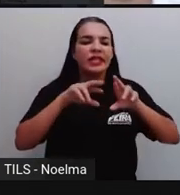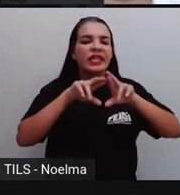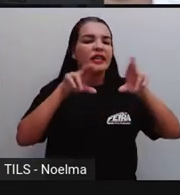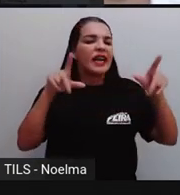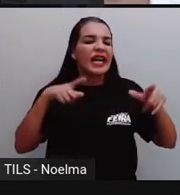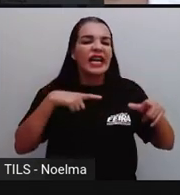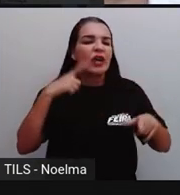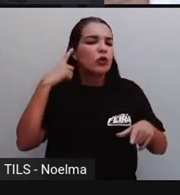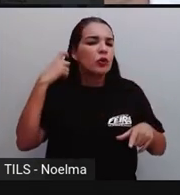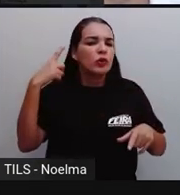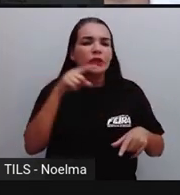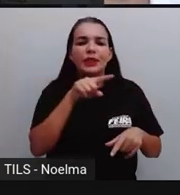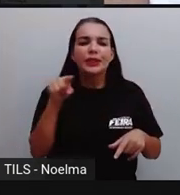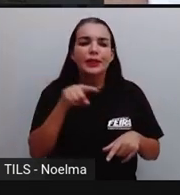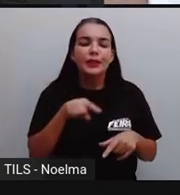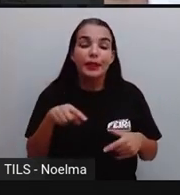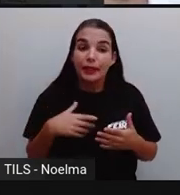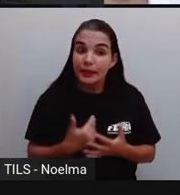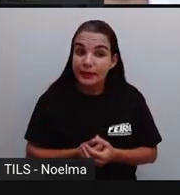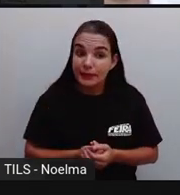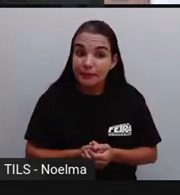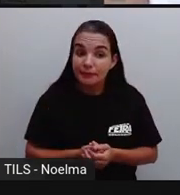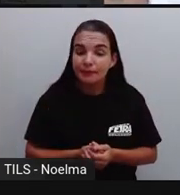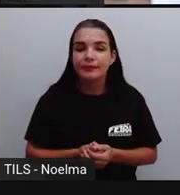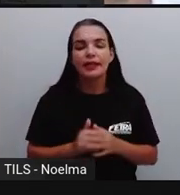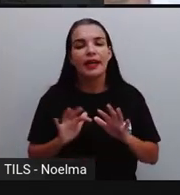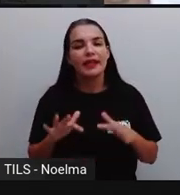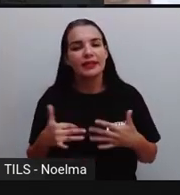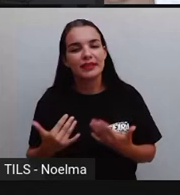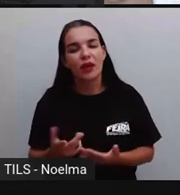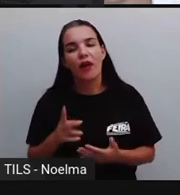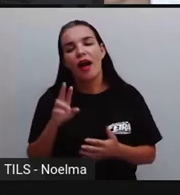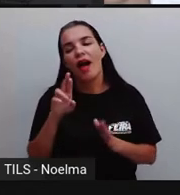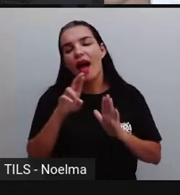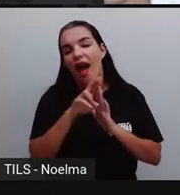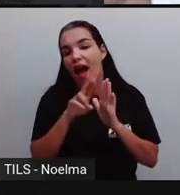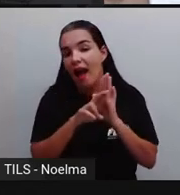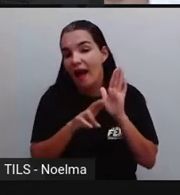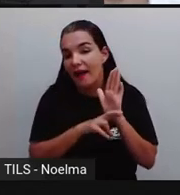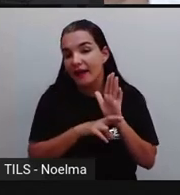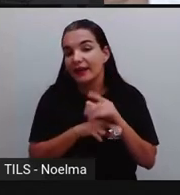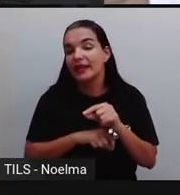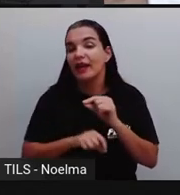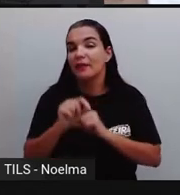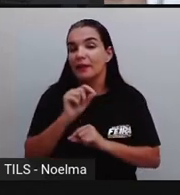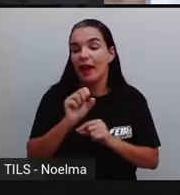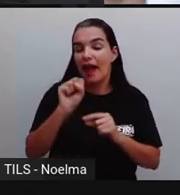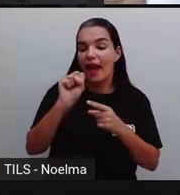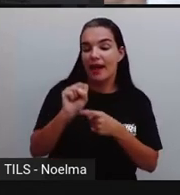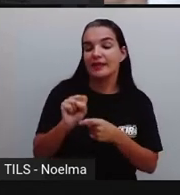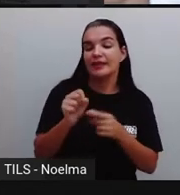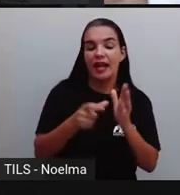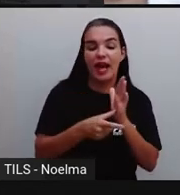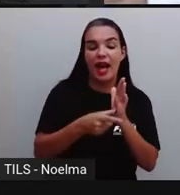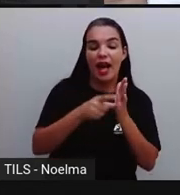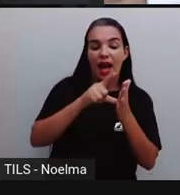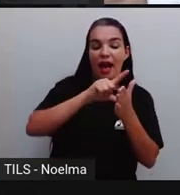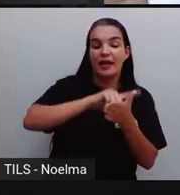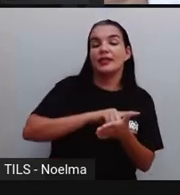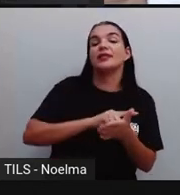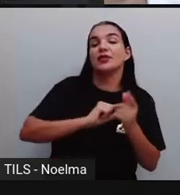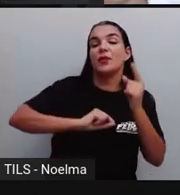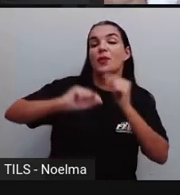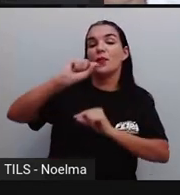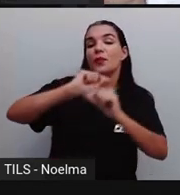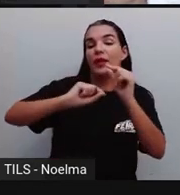Z? Não entendi nada, pró. Ó, lembra da nossa última regrinha? O si estava ali no meio da palavra e ele